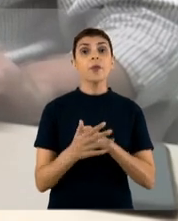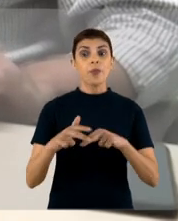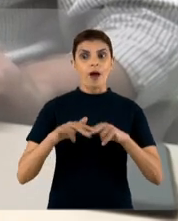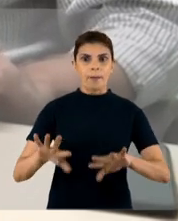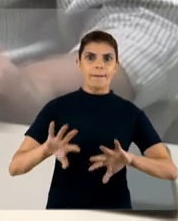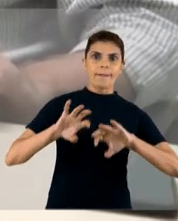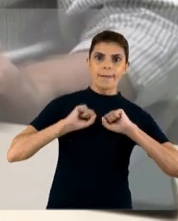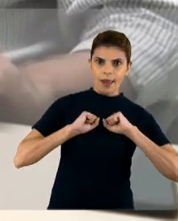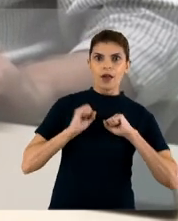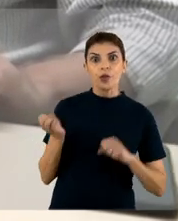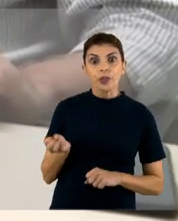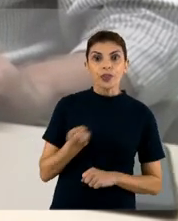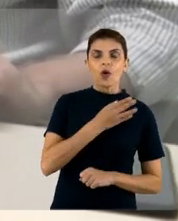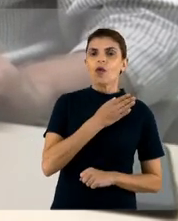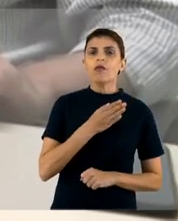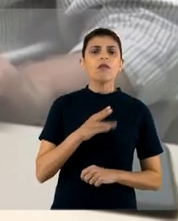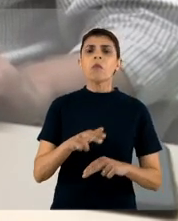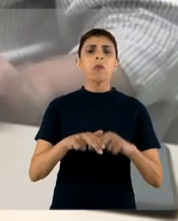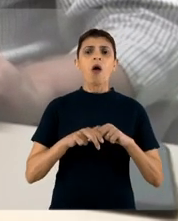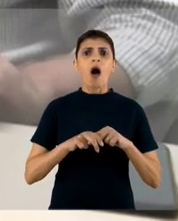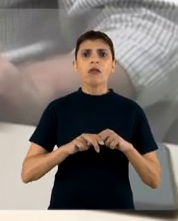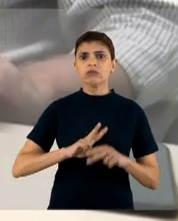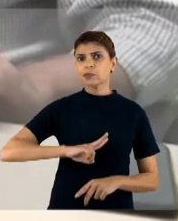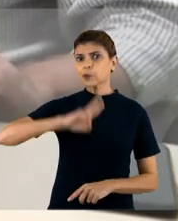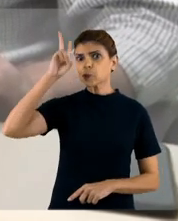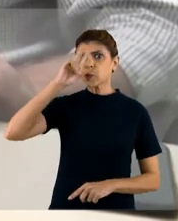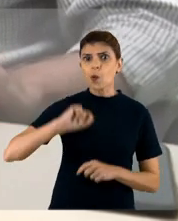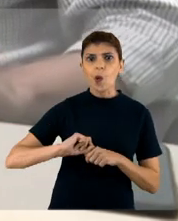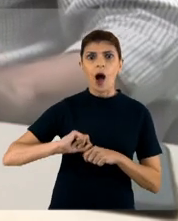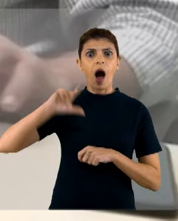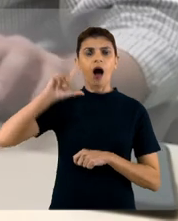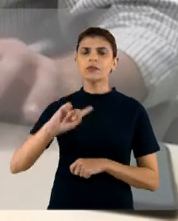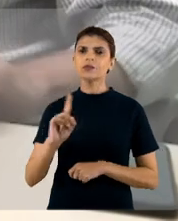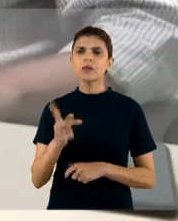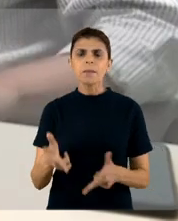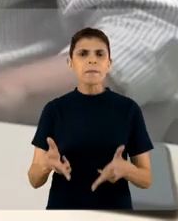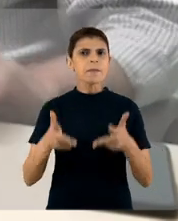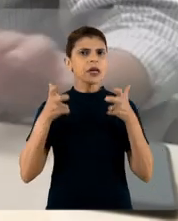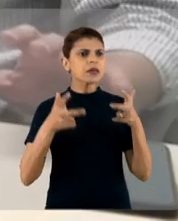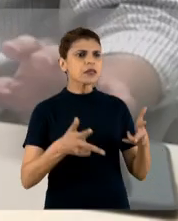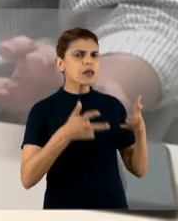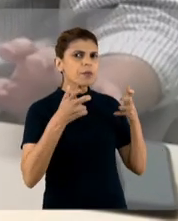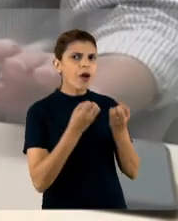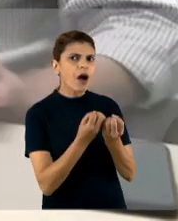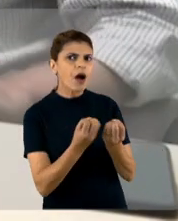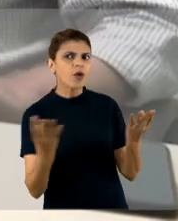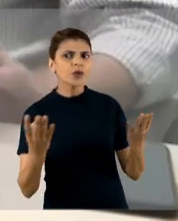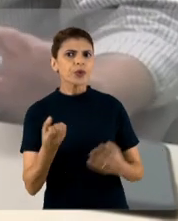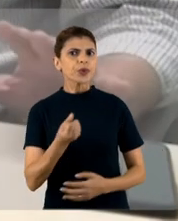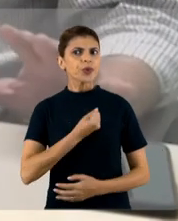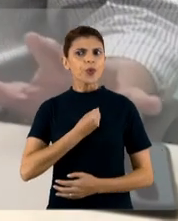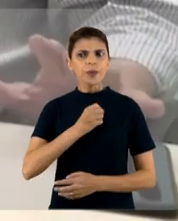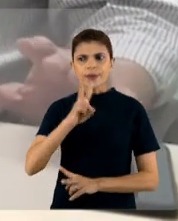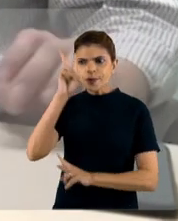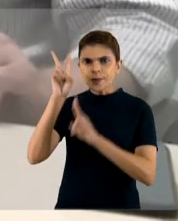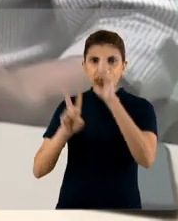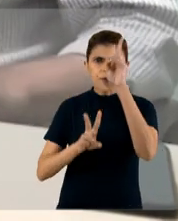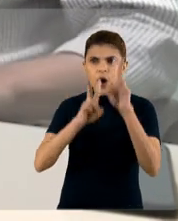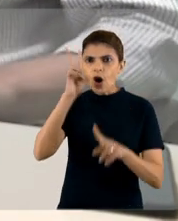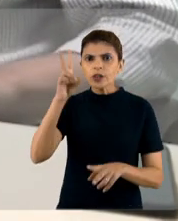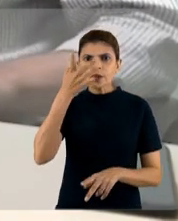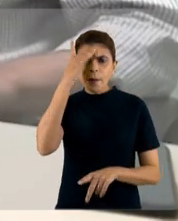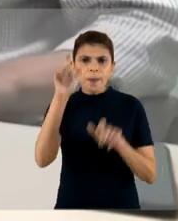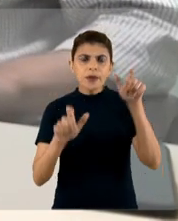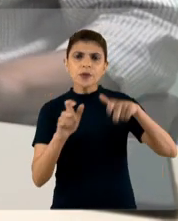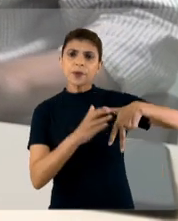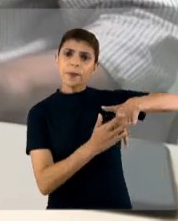infectados por esse novo coronavírus não era tão alto assim né quando começou a se perceber que havia um grande caso um grande número de casos perdão